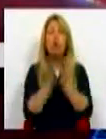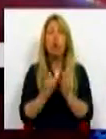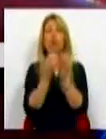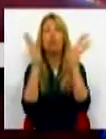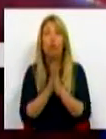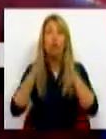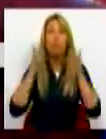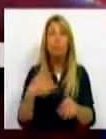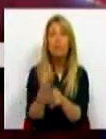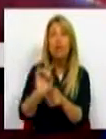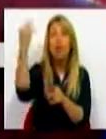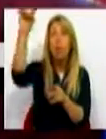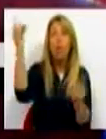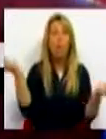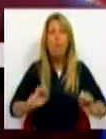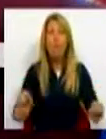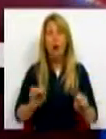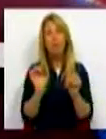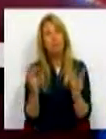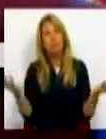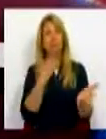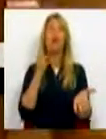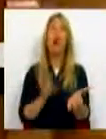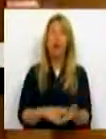Todos, sem exceção. E, portanto, isso não vai...